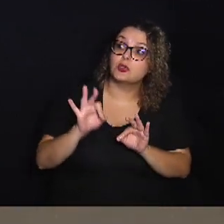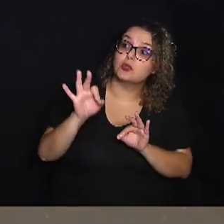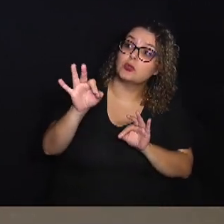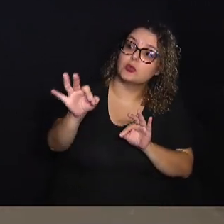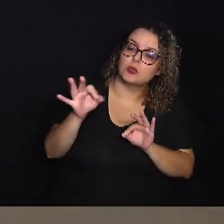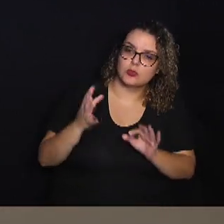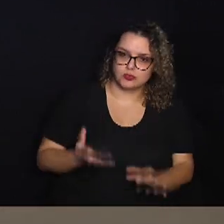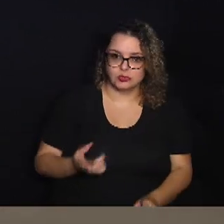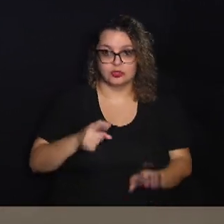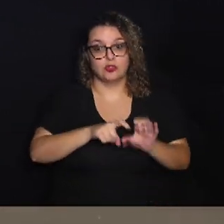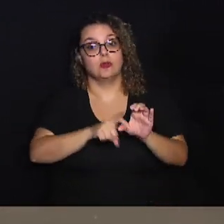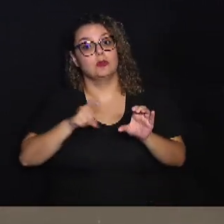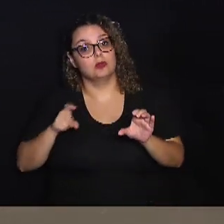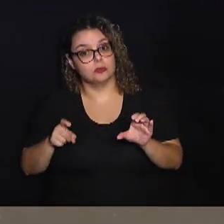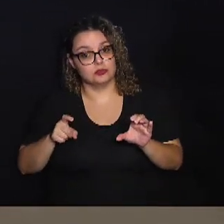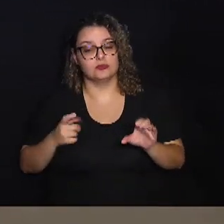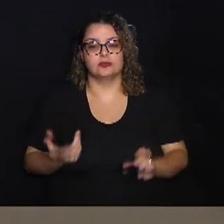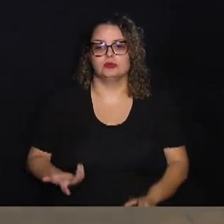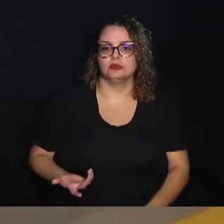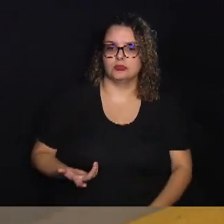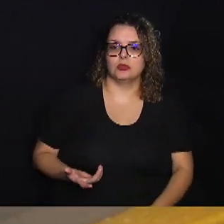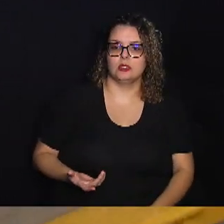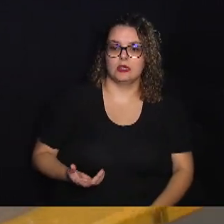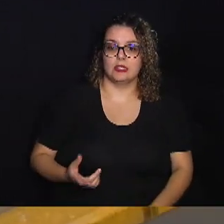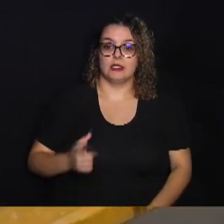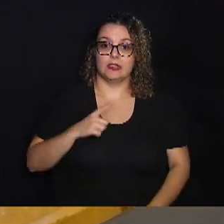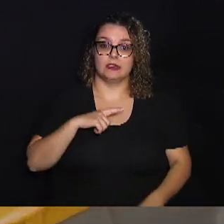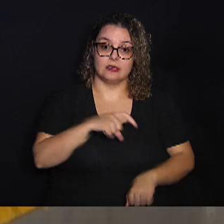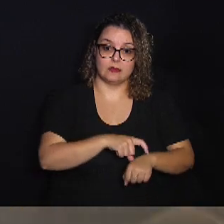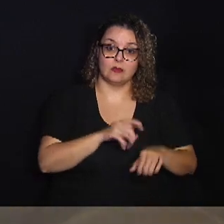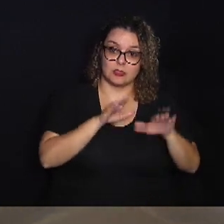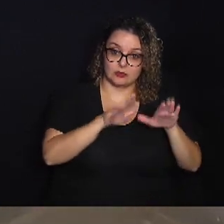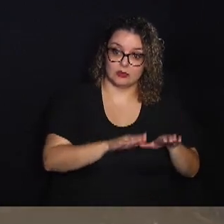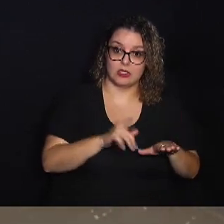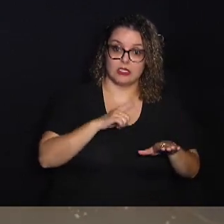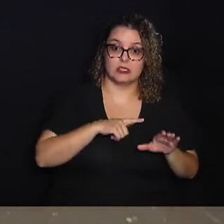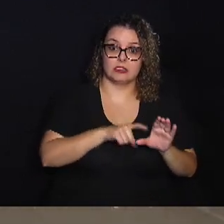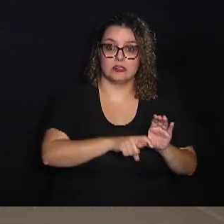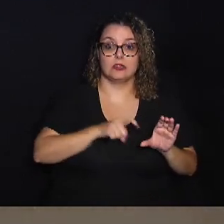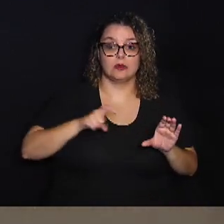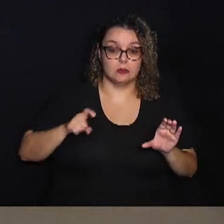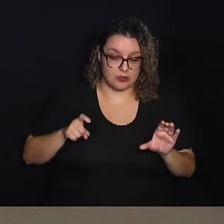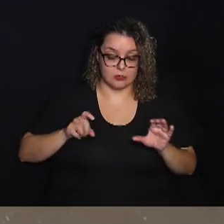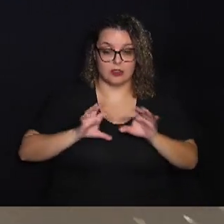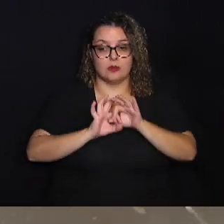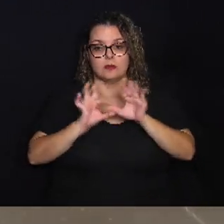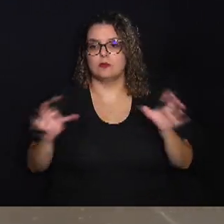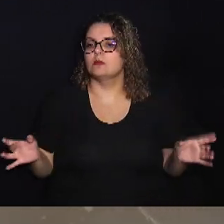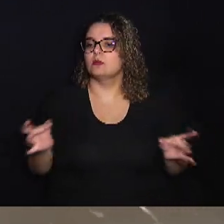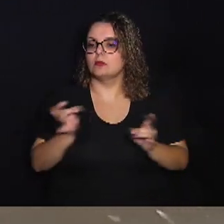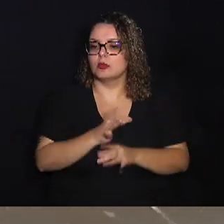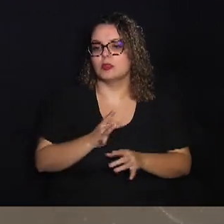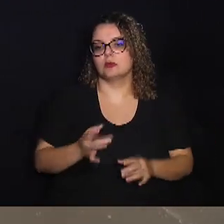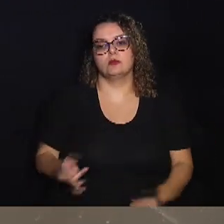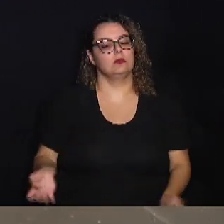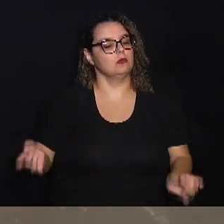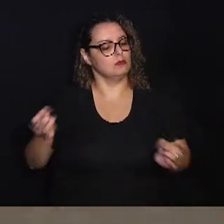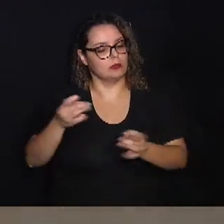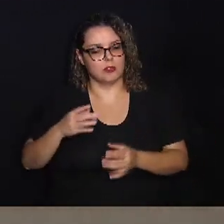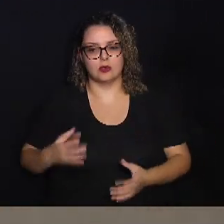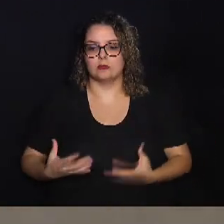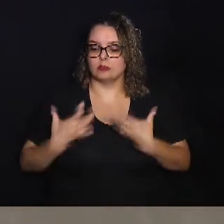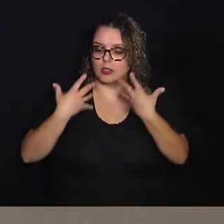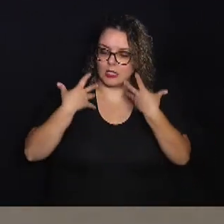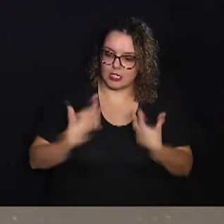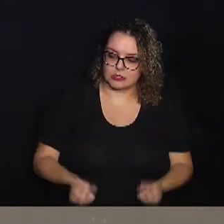com autonomia, no sentido que passou por um período aqui, tem autonomia e independência, pronto, eles já estão prontos para assumir